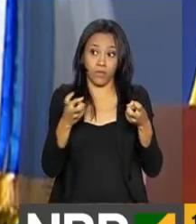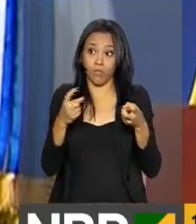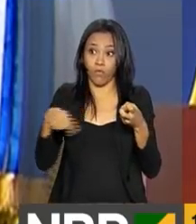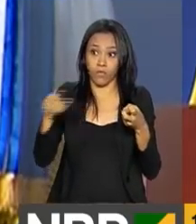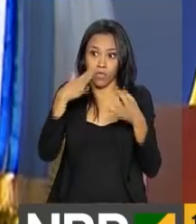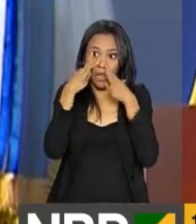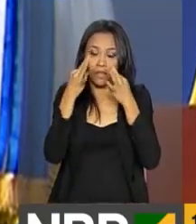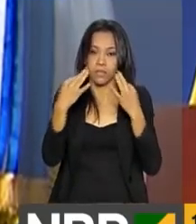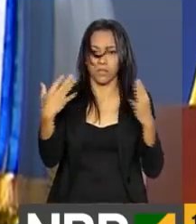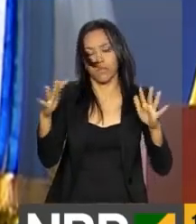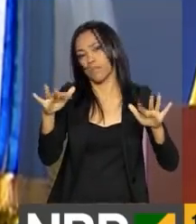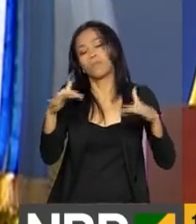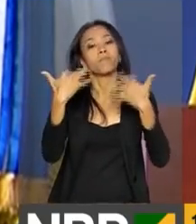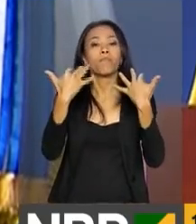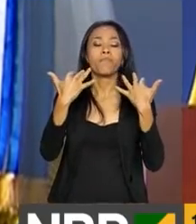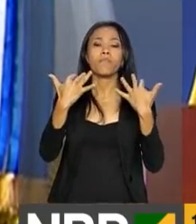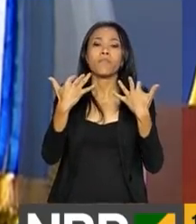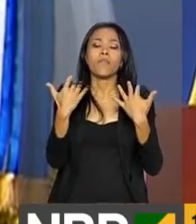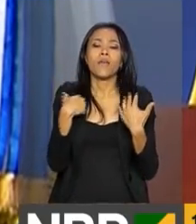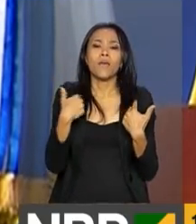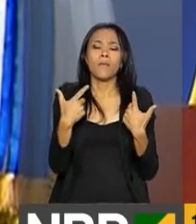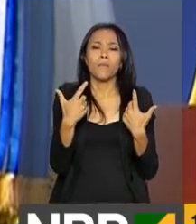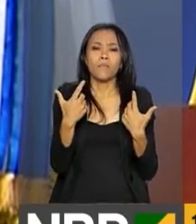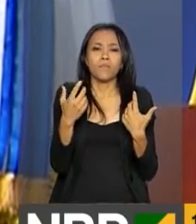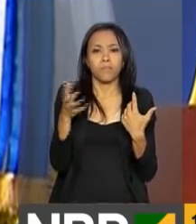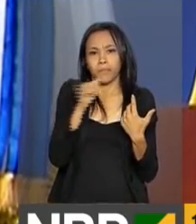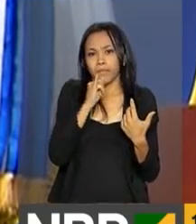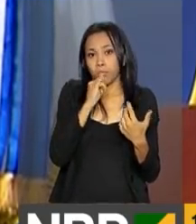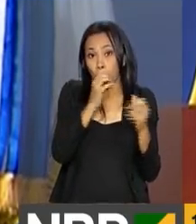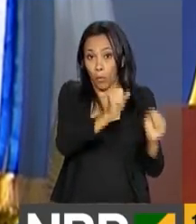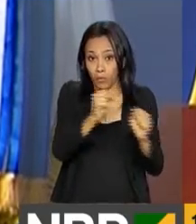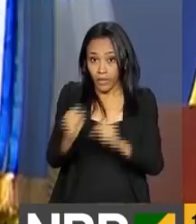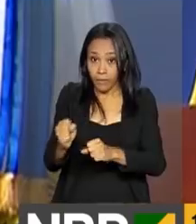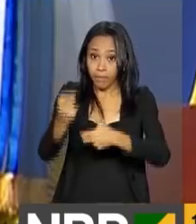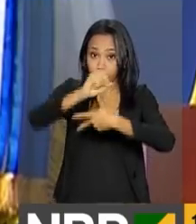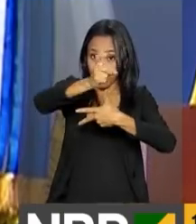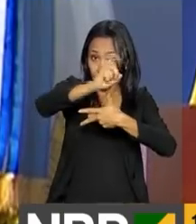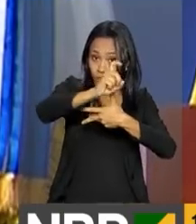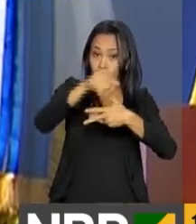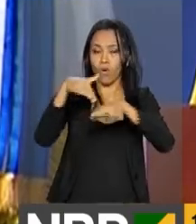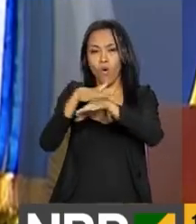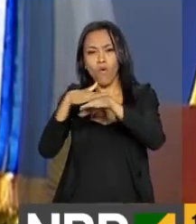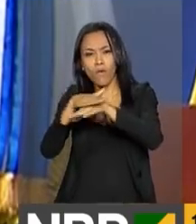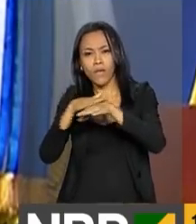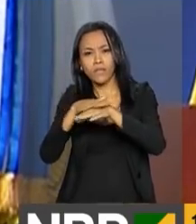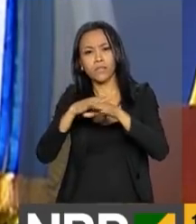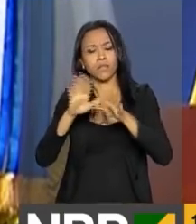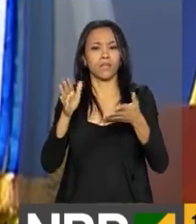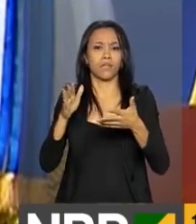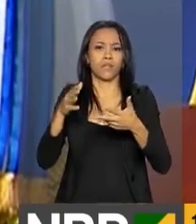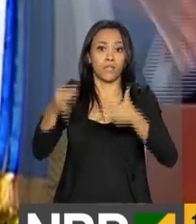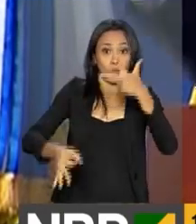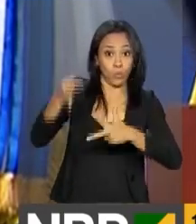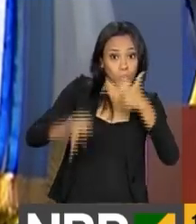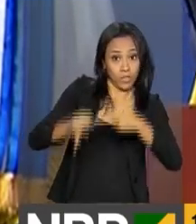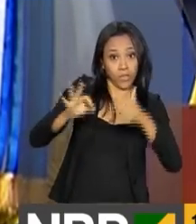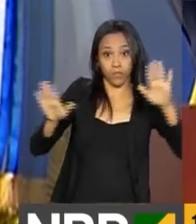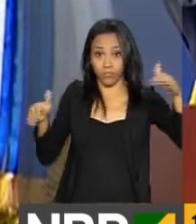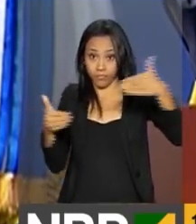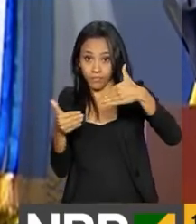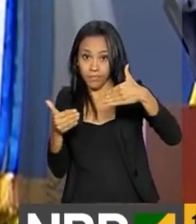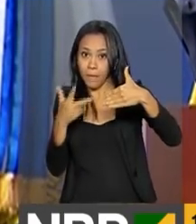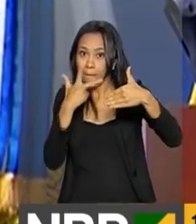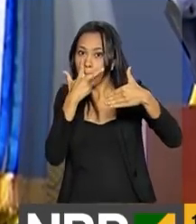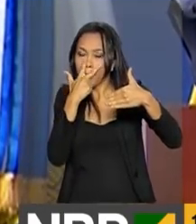dos senhores e das senhoras, eu verifico que se alguém do Executivo fala com alguém do Legislativo, ou perdão, do Judiciário, isto já